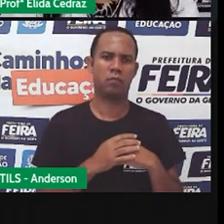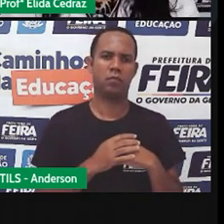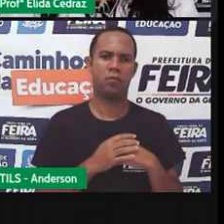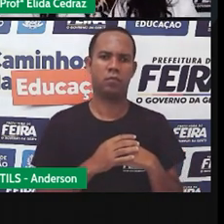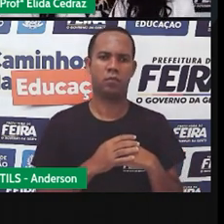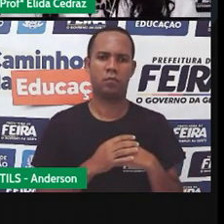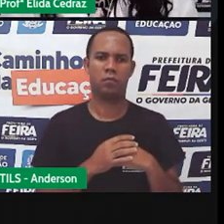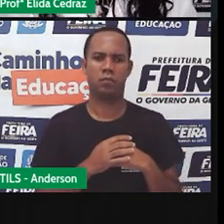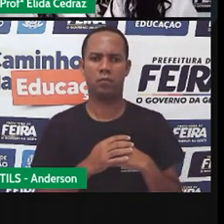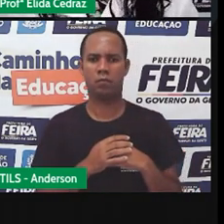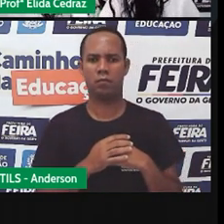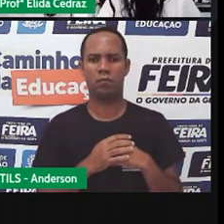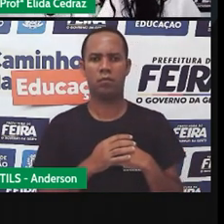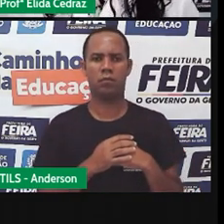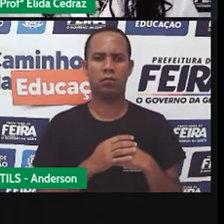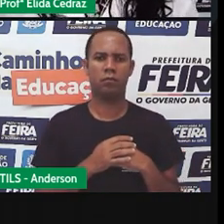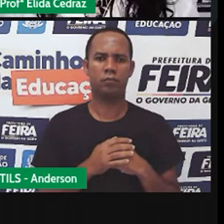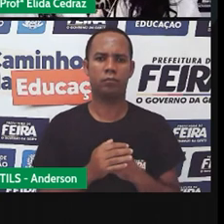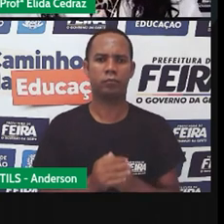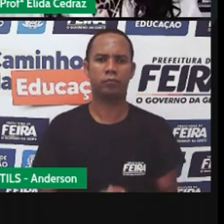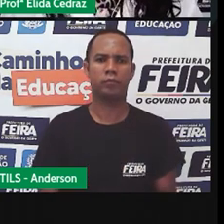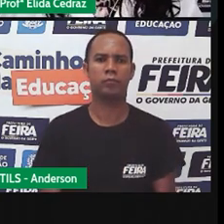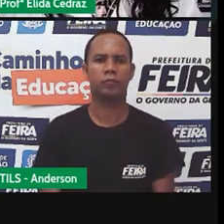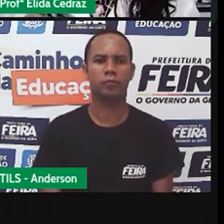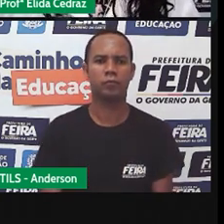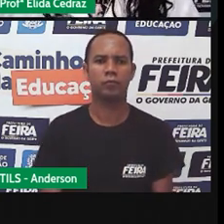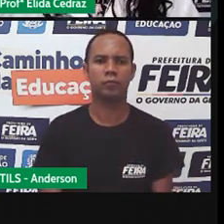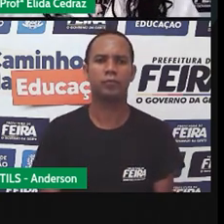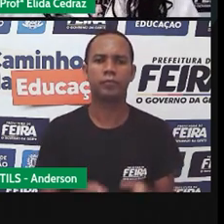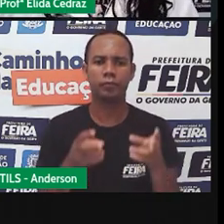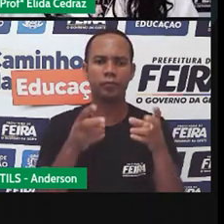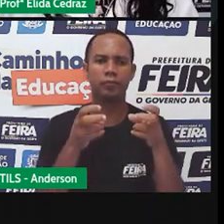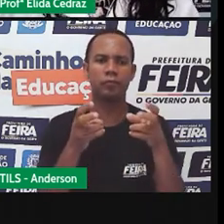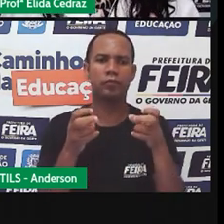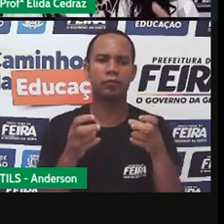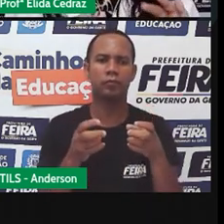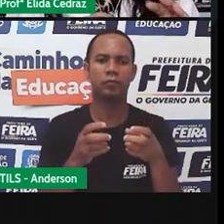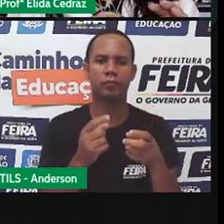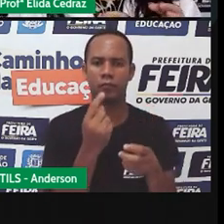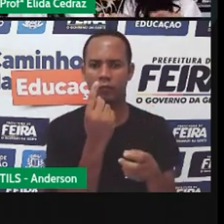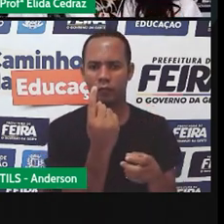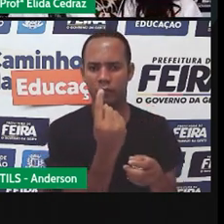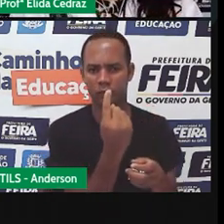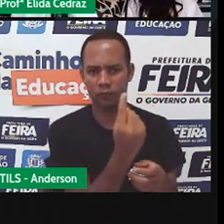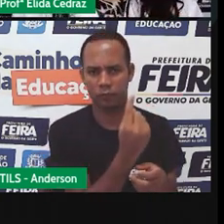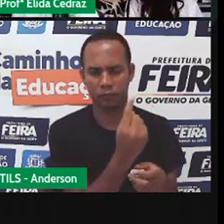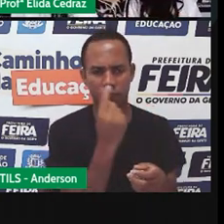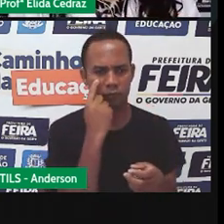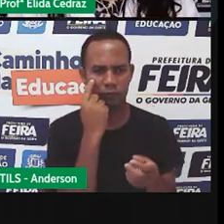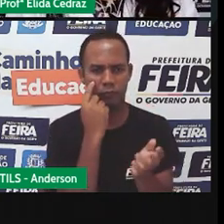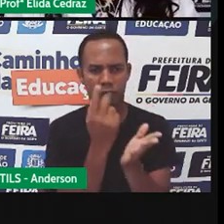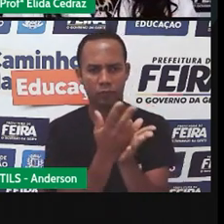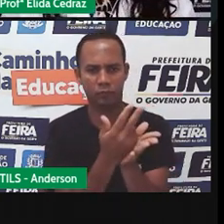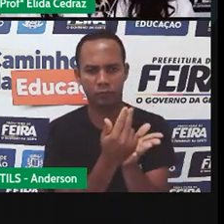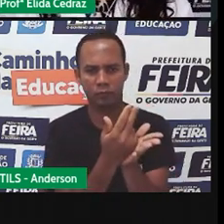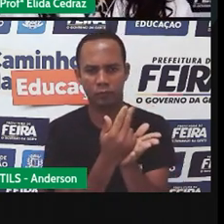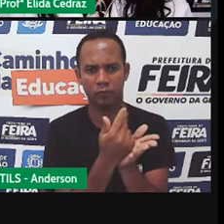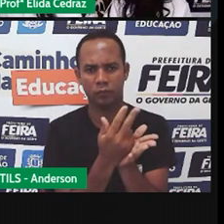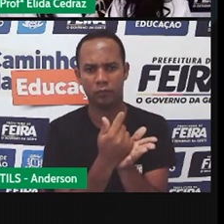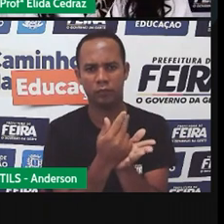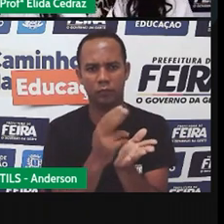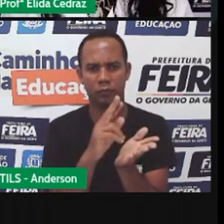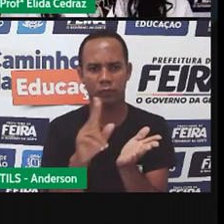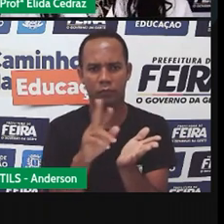Observe os objetos formados por figuras geométricas planas